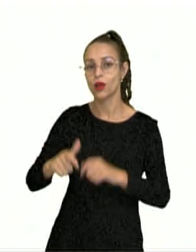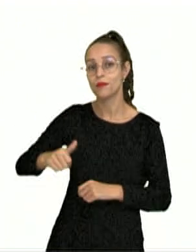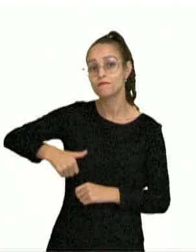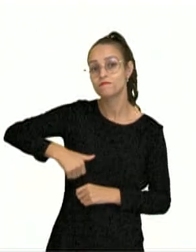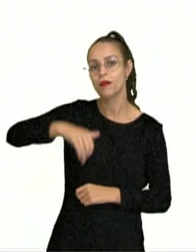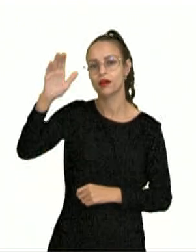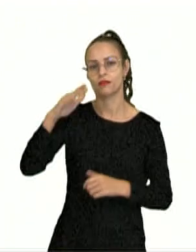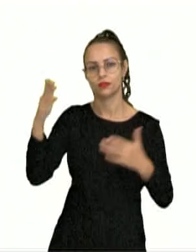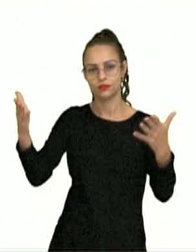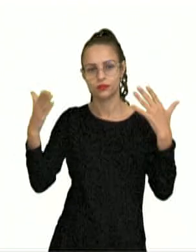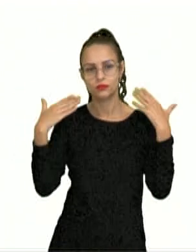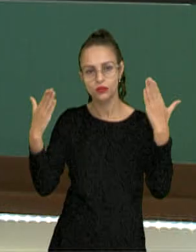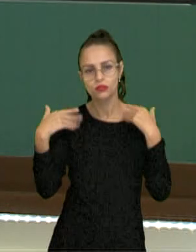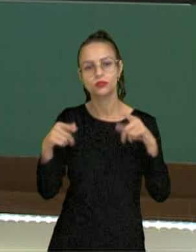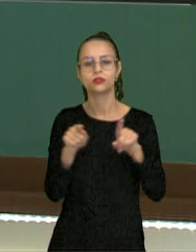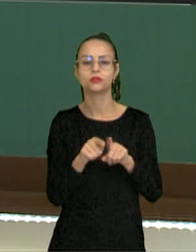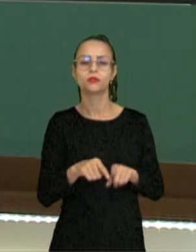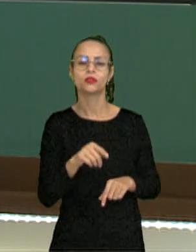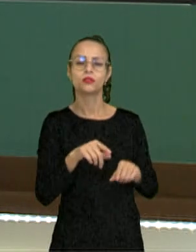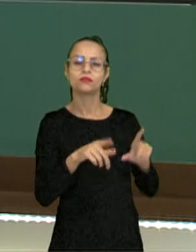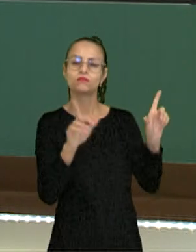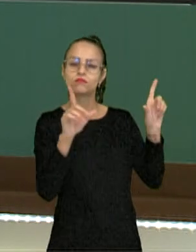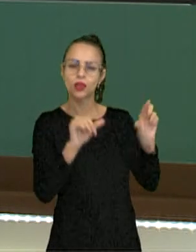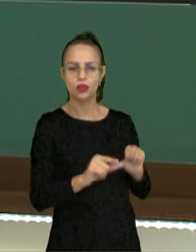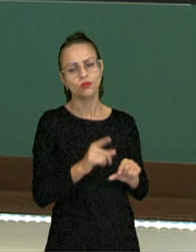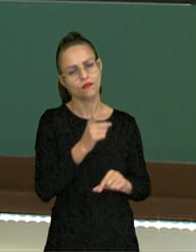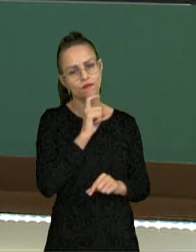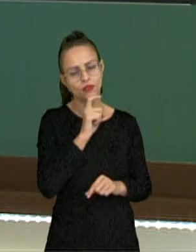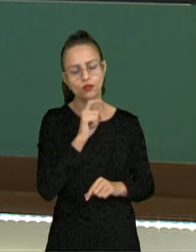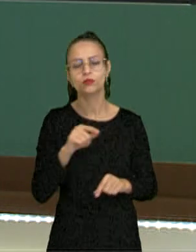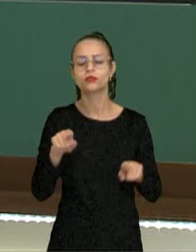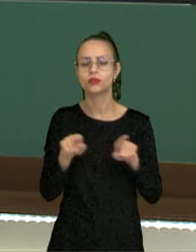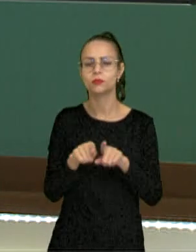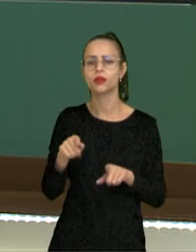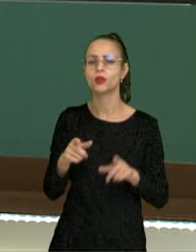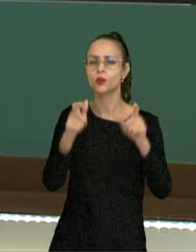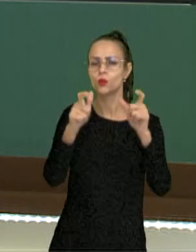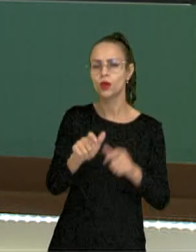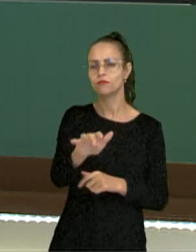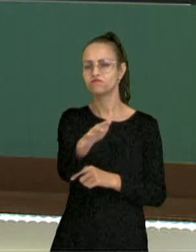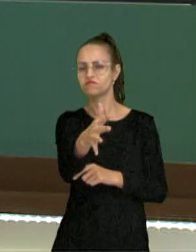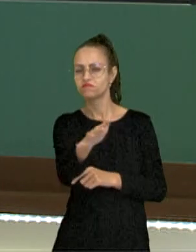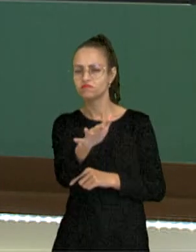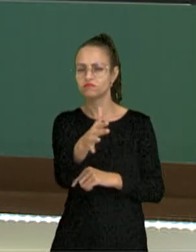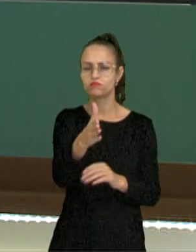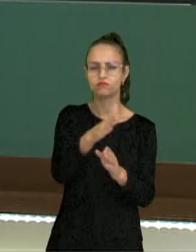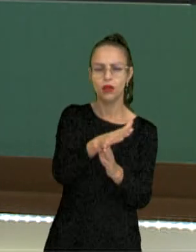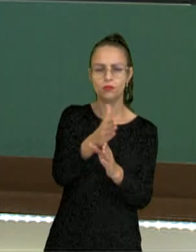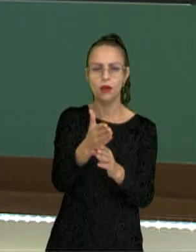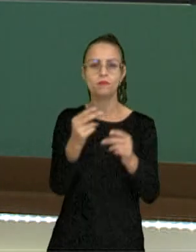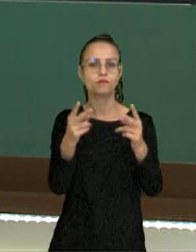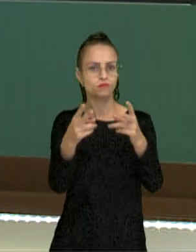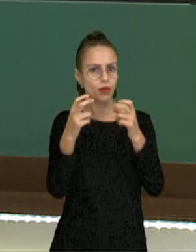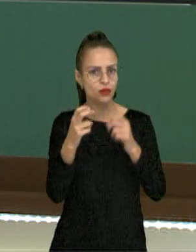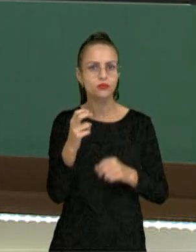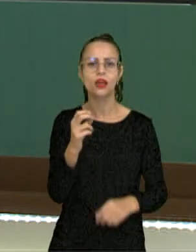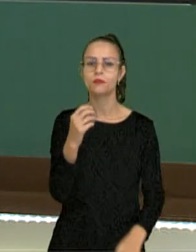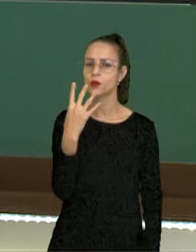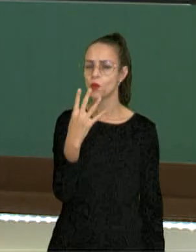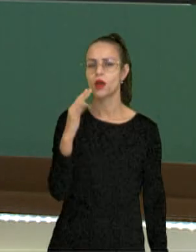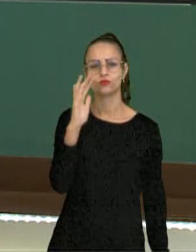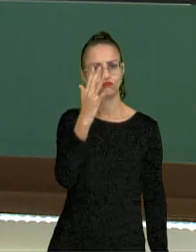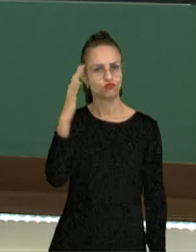menos aquecidas, e as áreas intermediárias, onde eu consigo perceber a mudança de estação do ano, nas